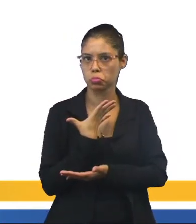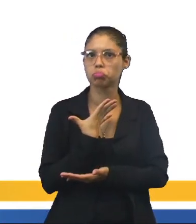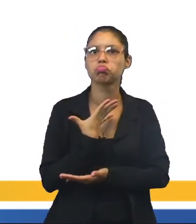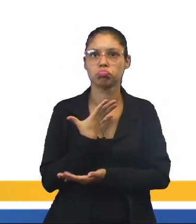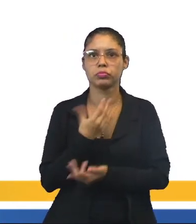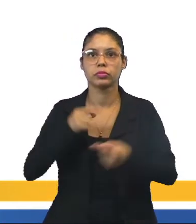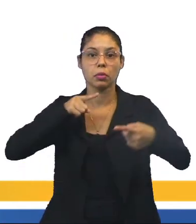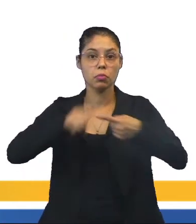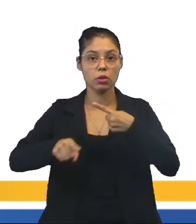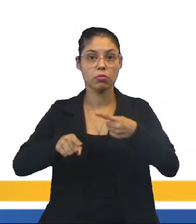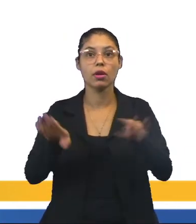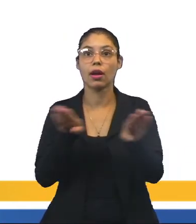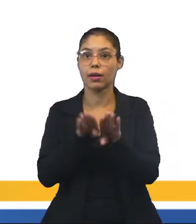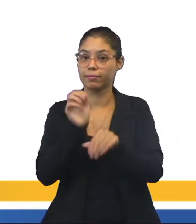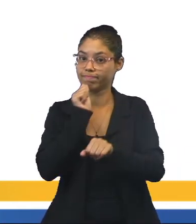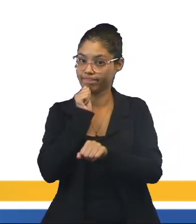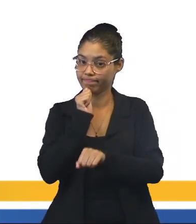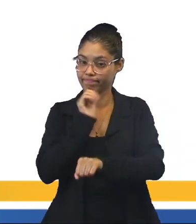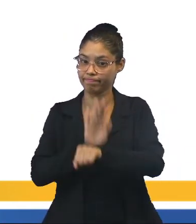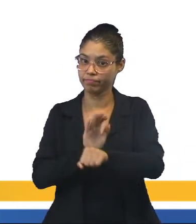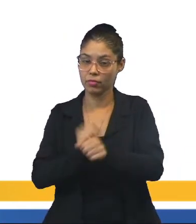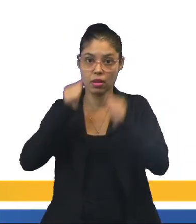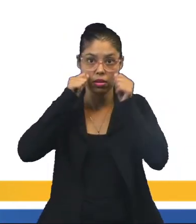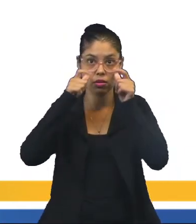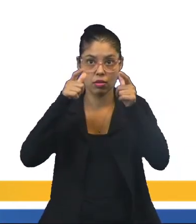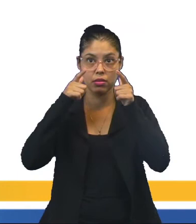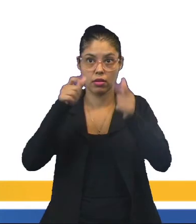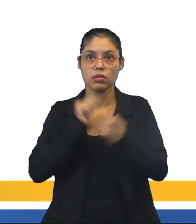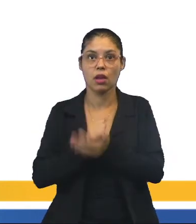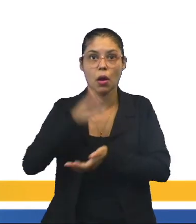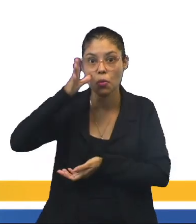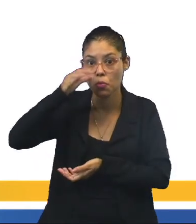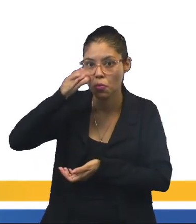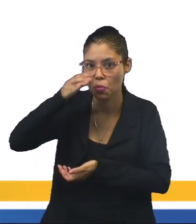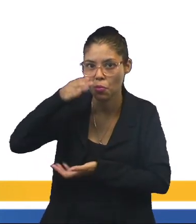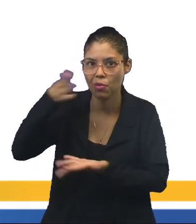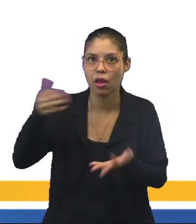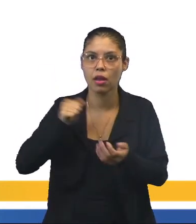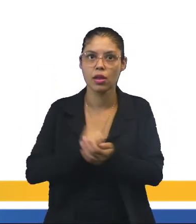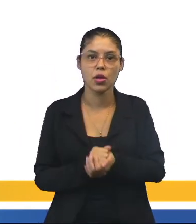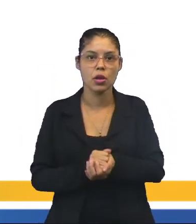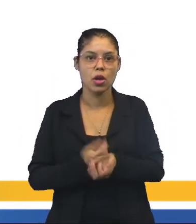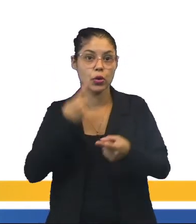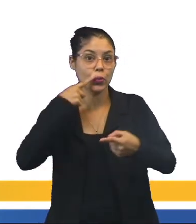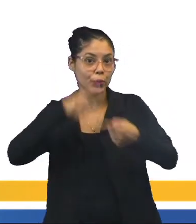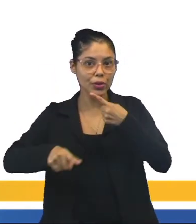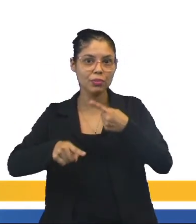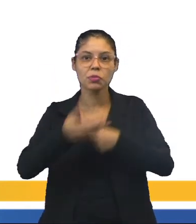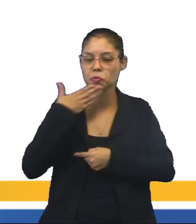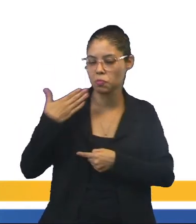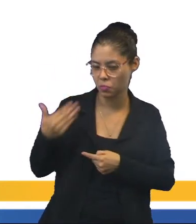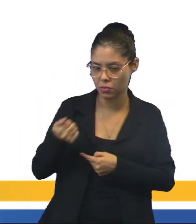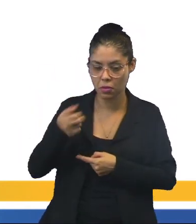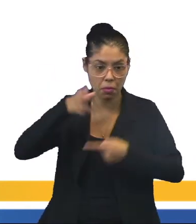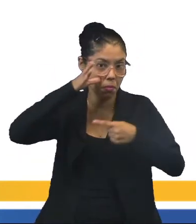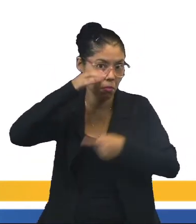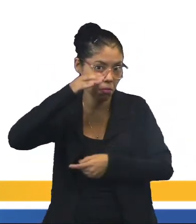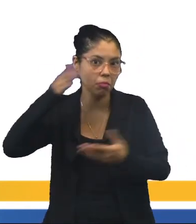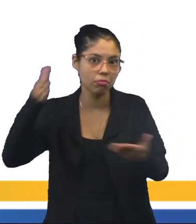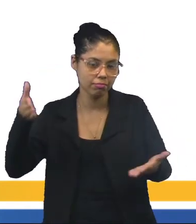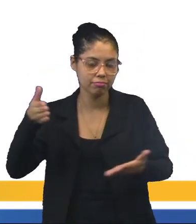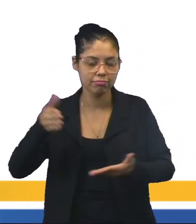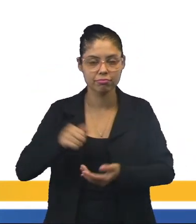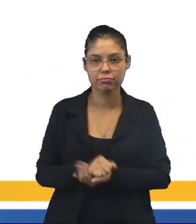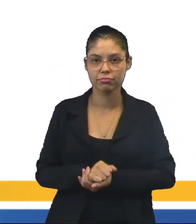a proibição contribui para despertar a curiosidade e torna o